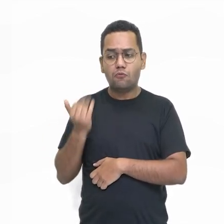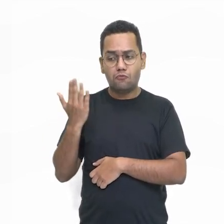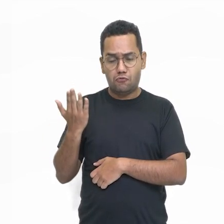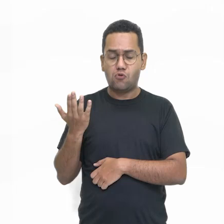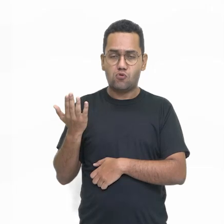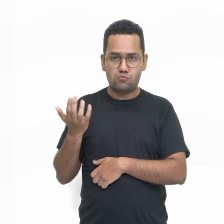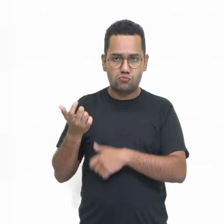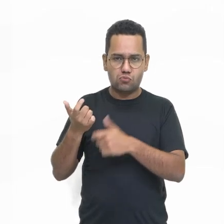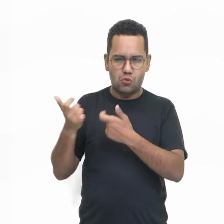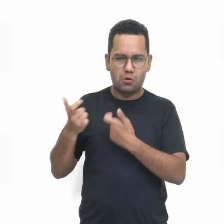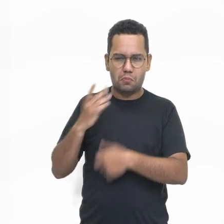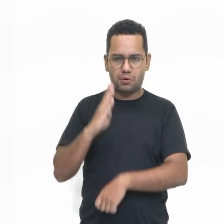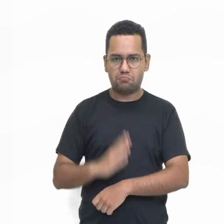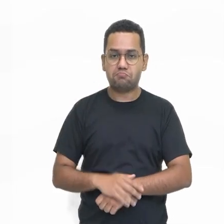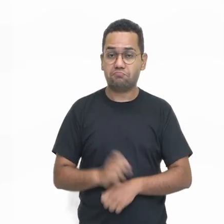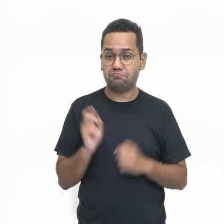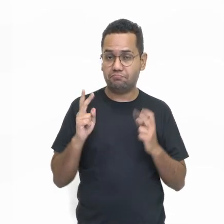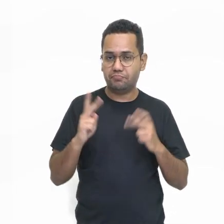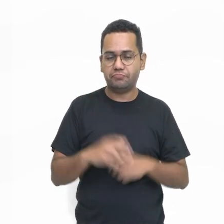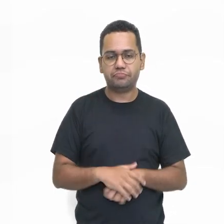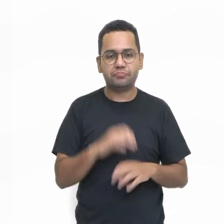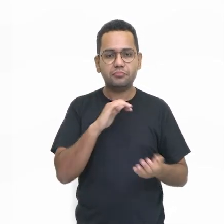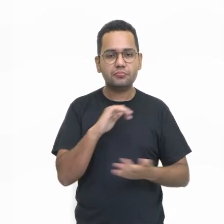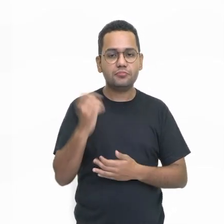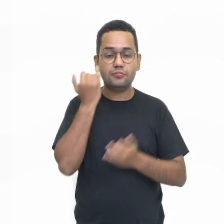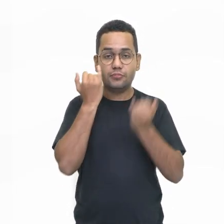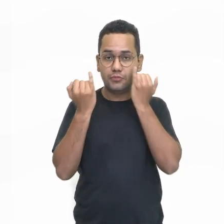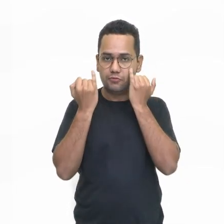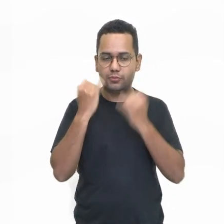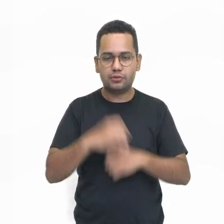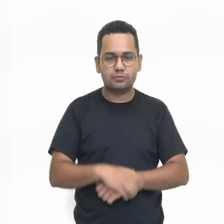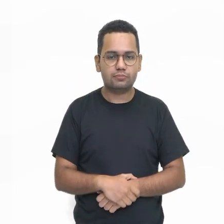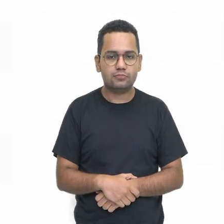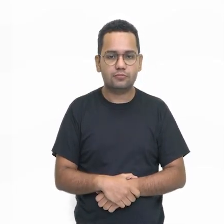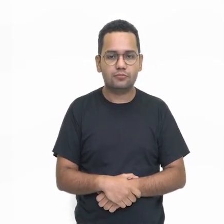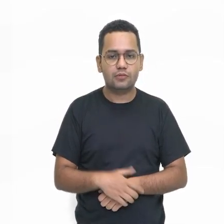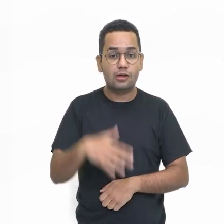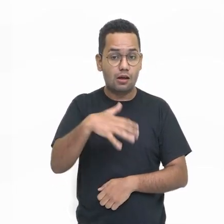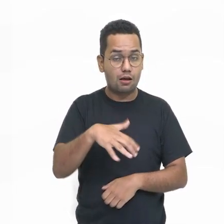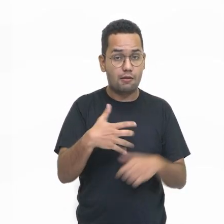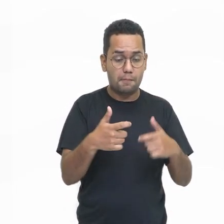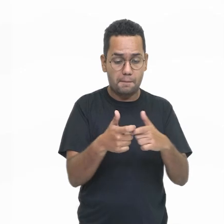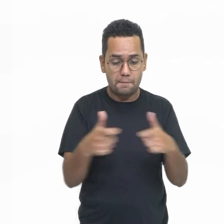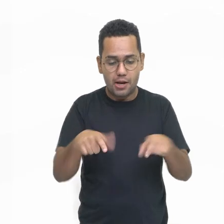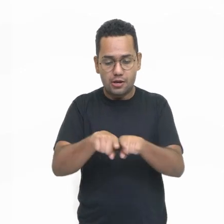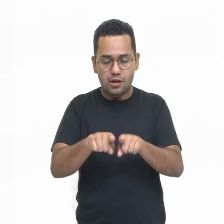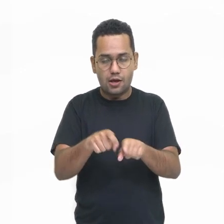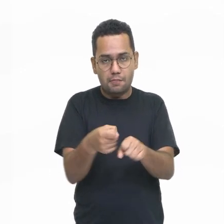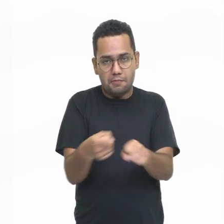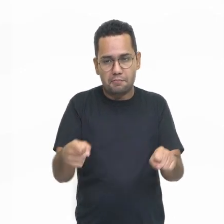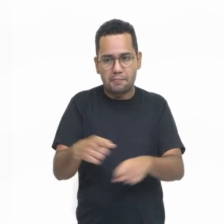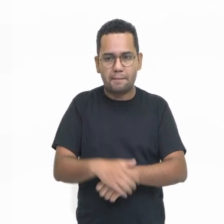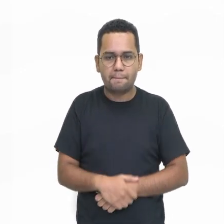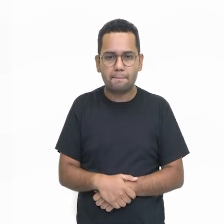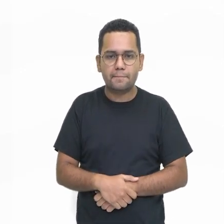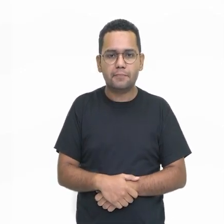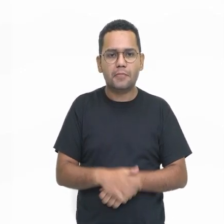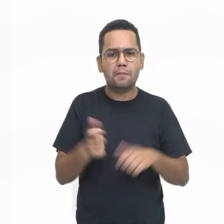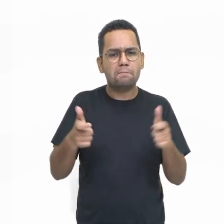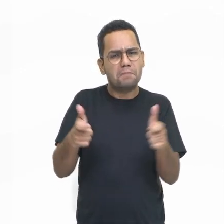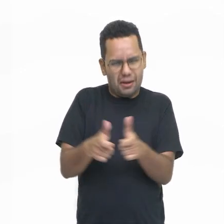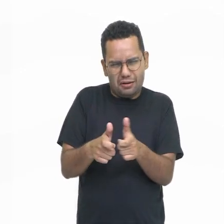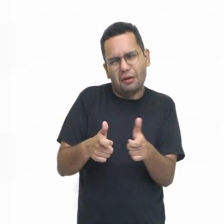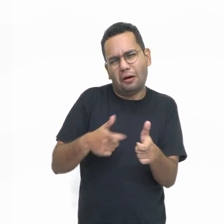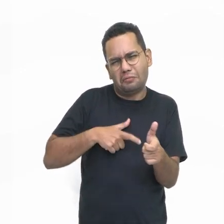brasileiro. Agora vamos entender um pouquinho as características dele. Nós temos a extensão e localização. Ele é o menor bioma do